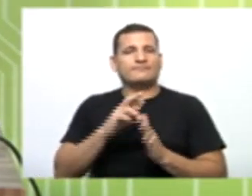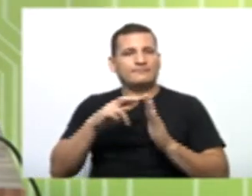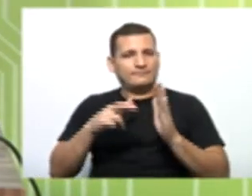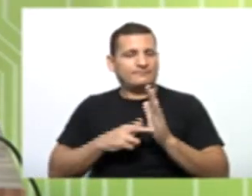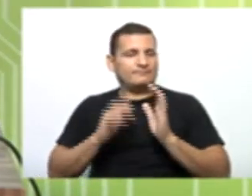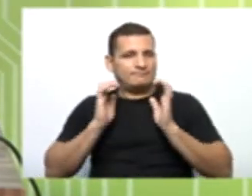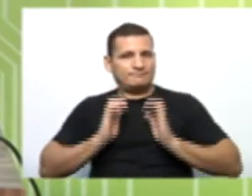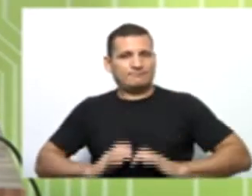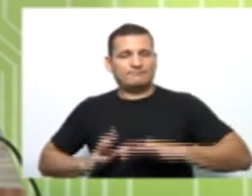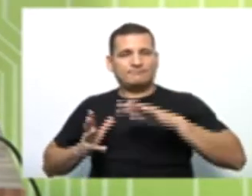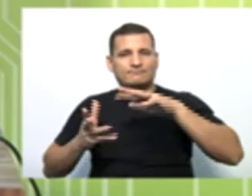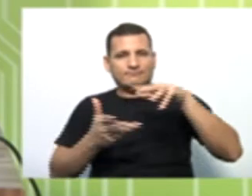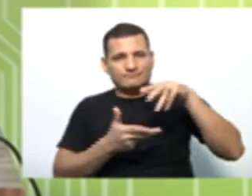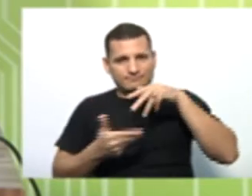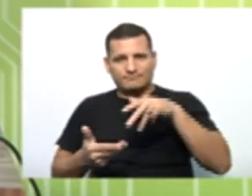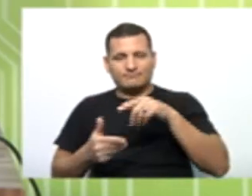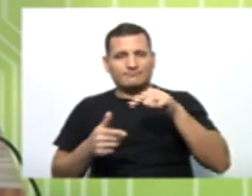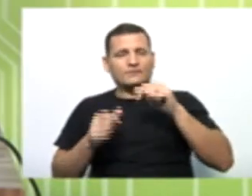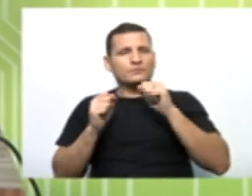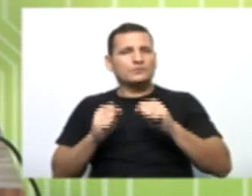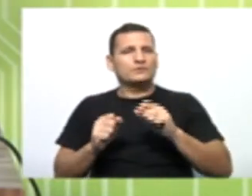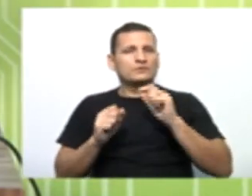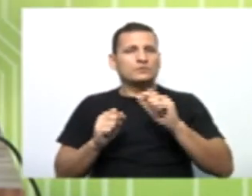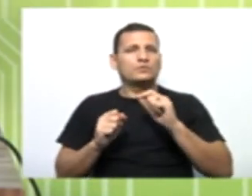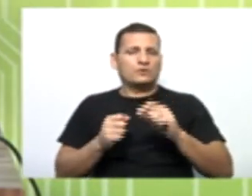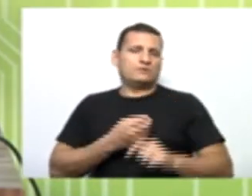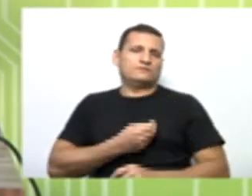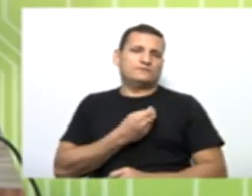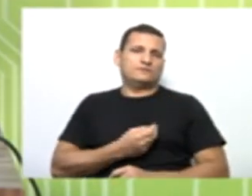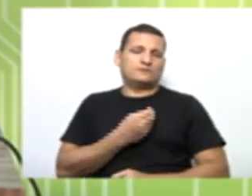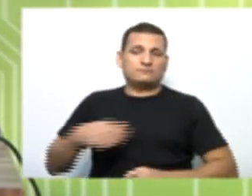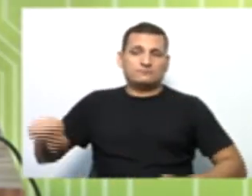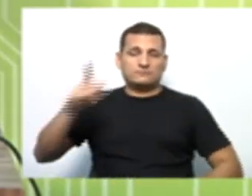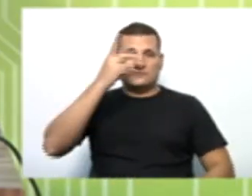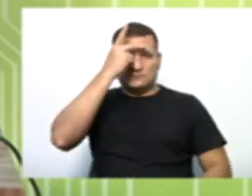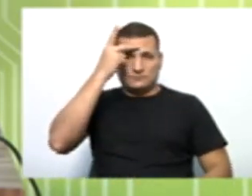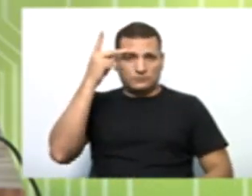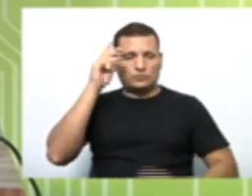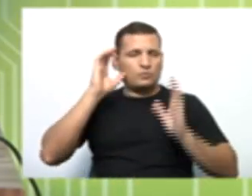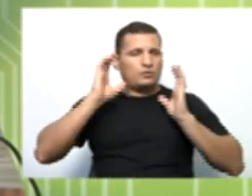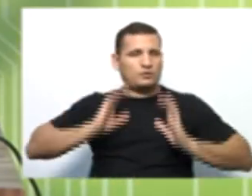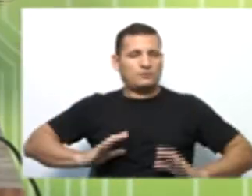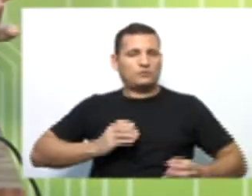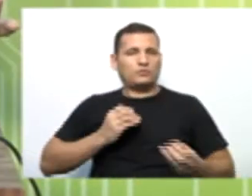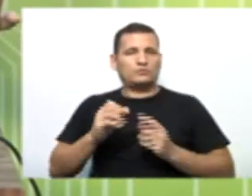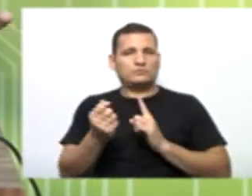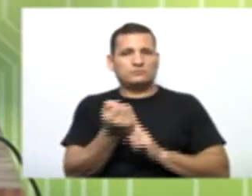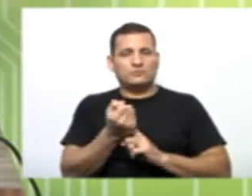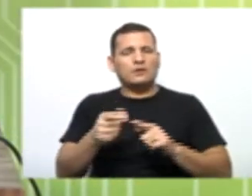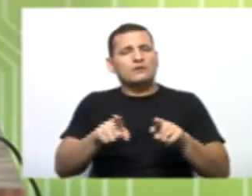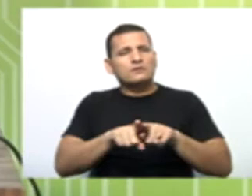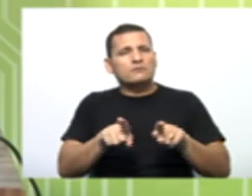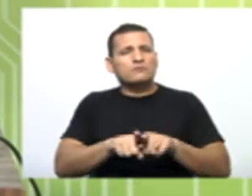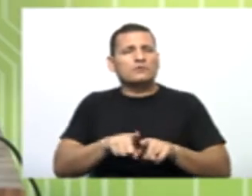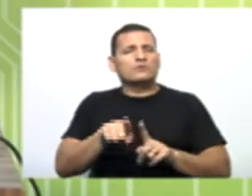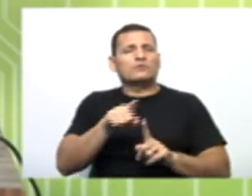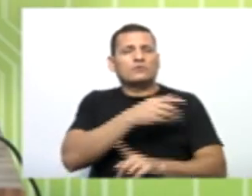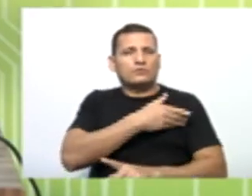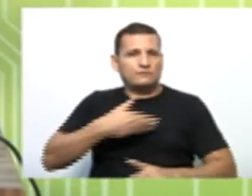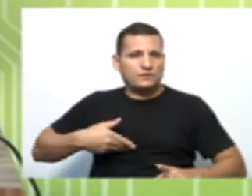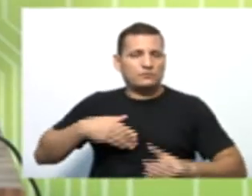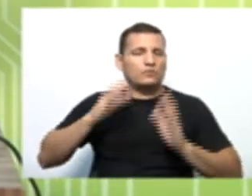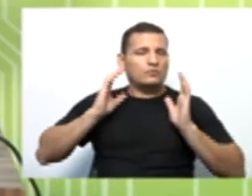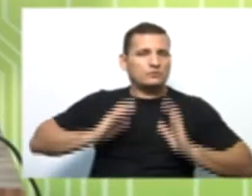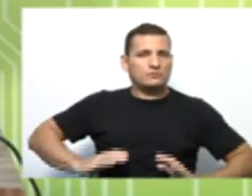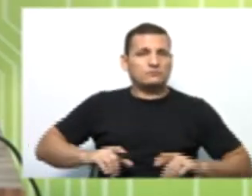éticos universais que pudessem conduzir a vida em sociedade, que pudessem conduzir a ação dos governos. Mas cada